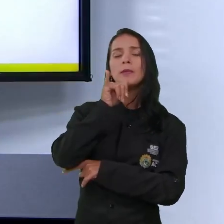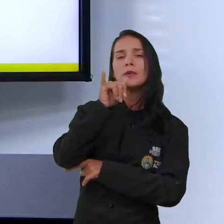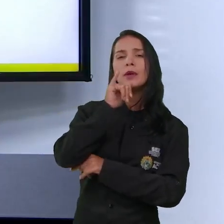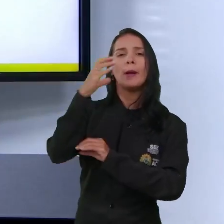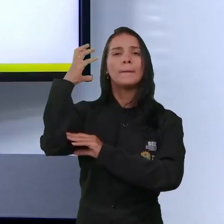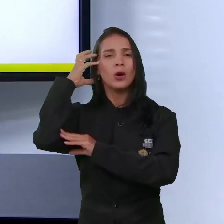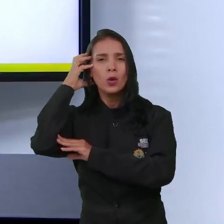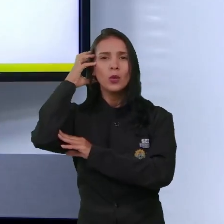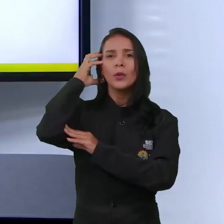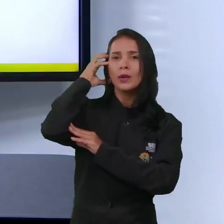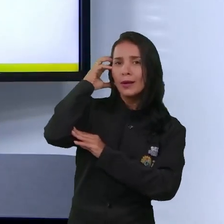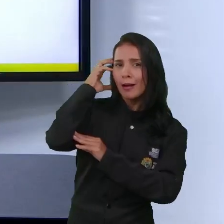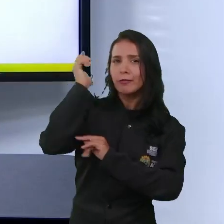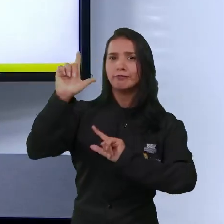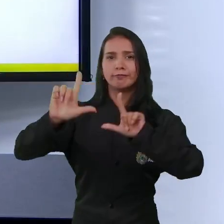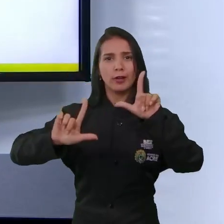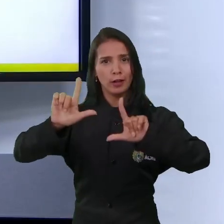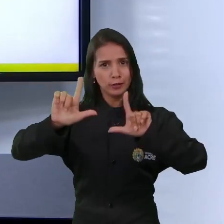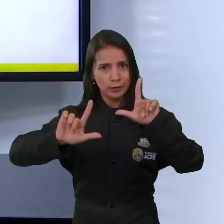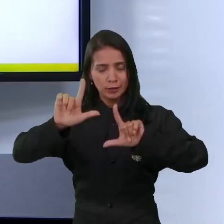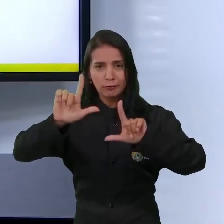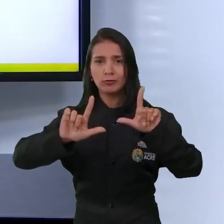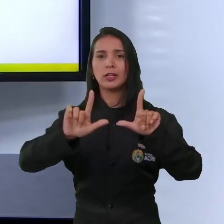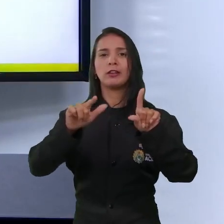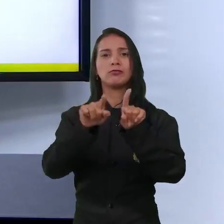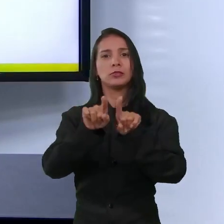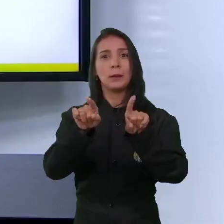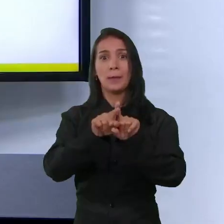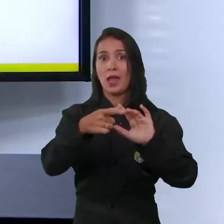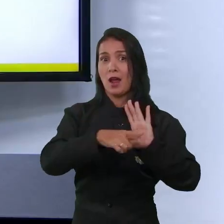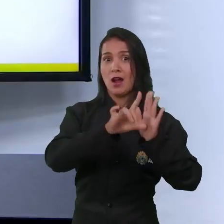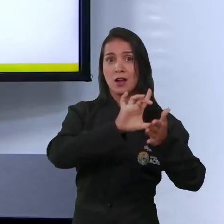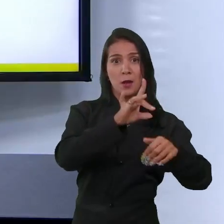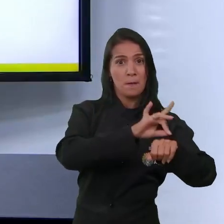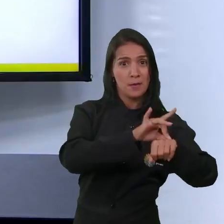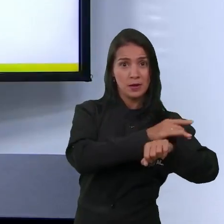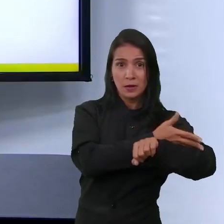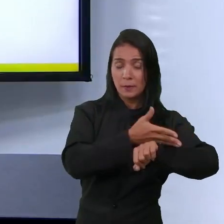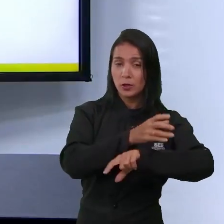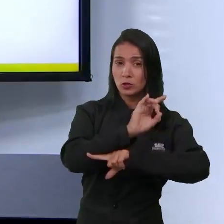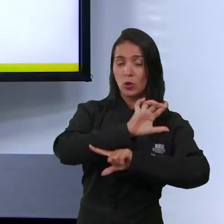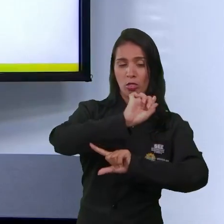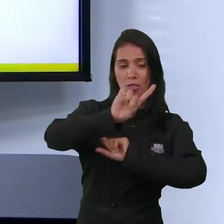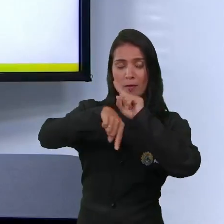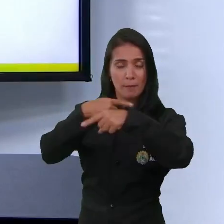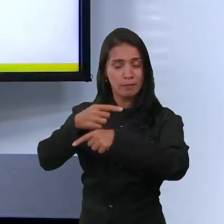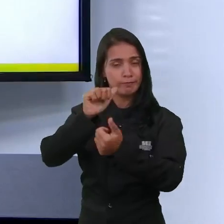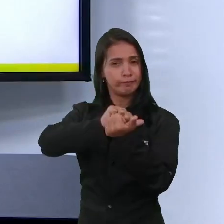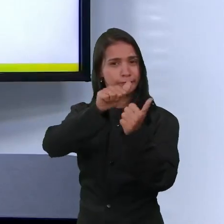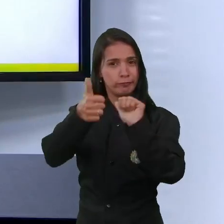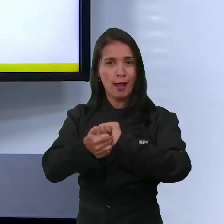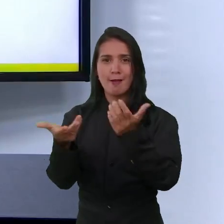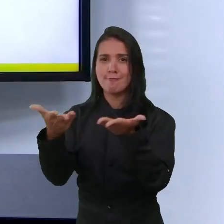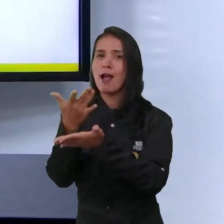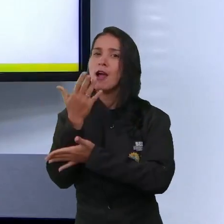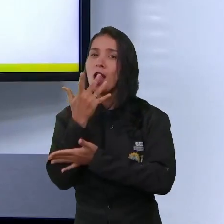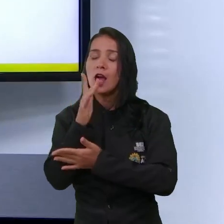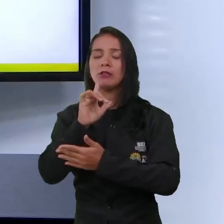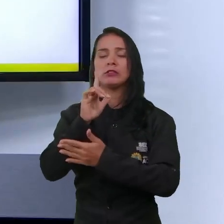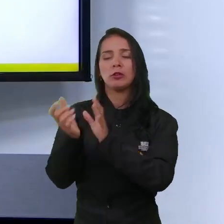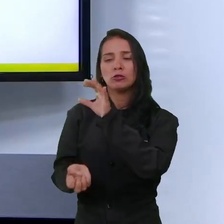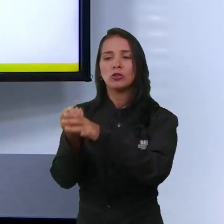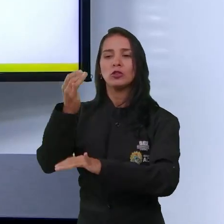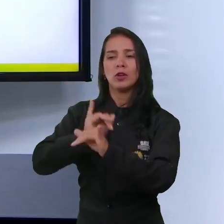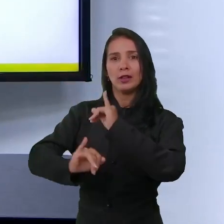rádio, surgiu a televisão, inicialmente em preto e branco, depois passou-se ao colorido, surgiu a internet e com